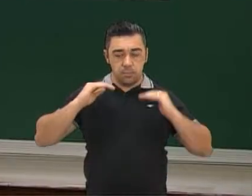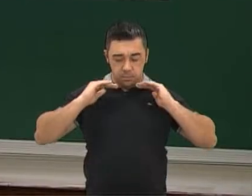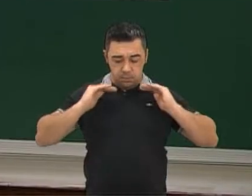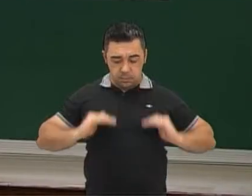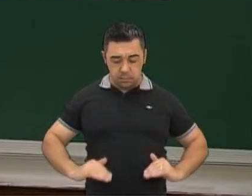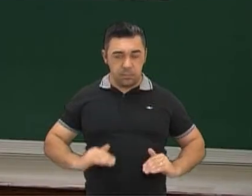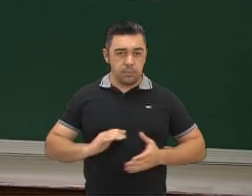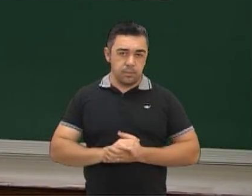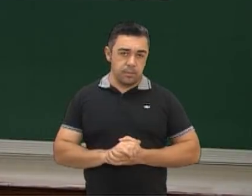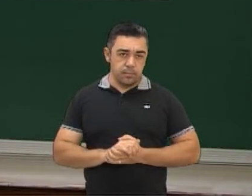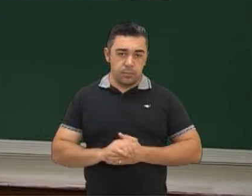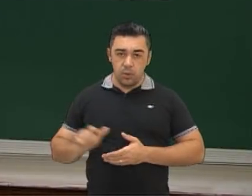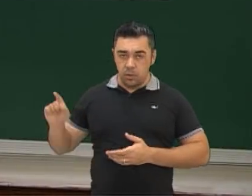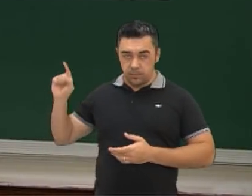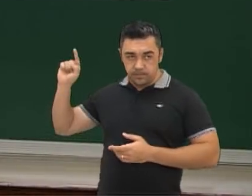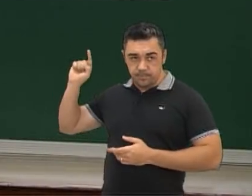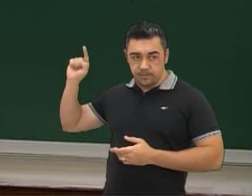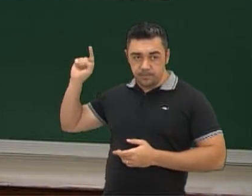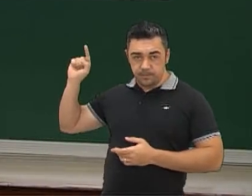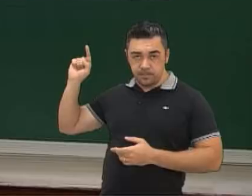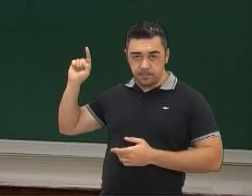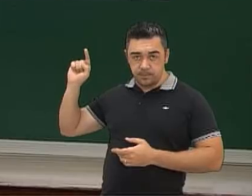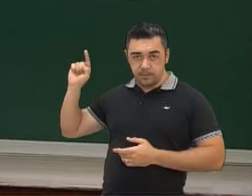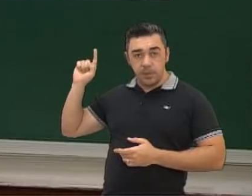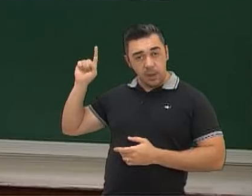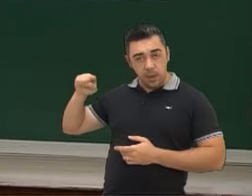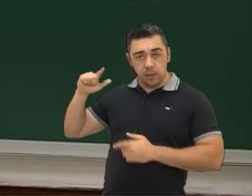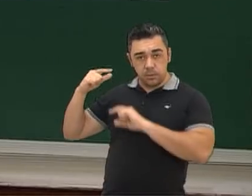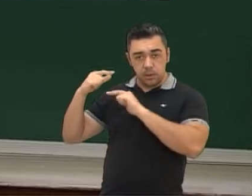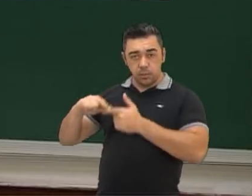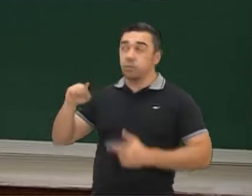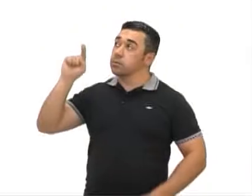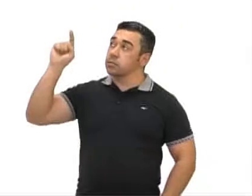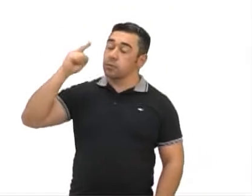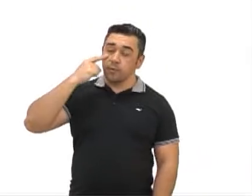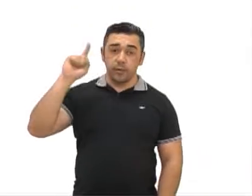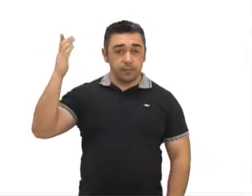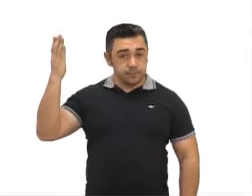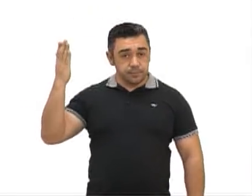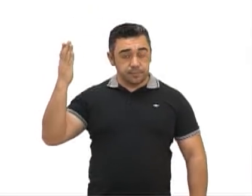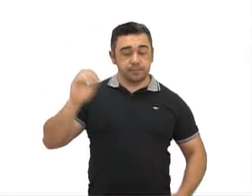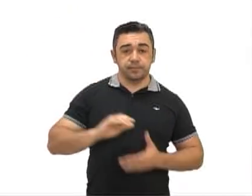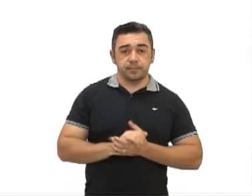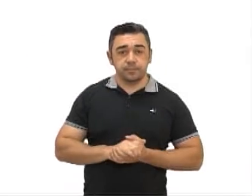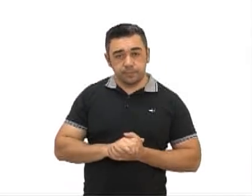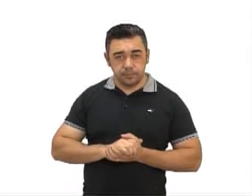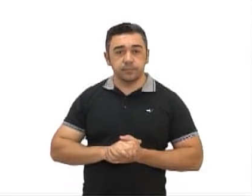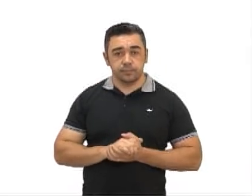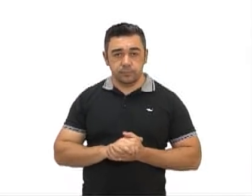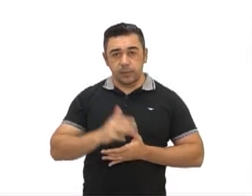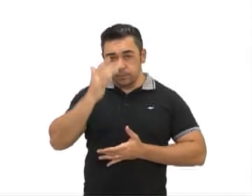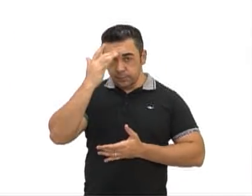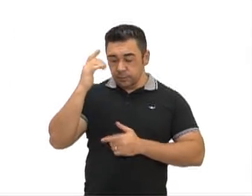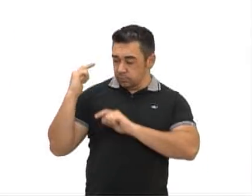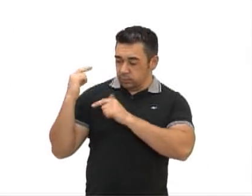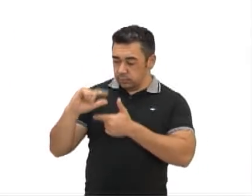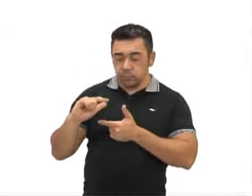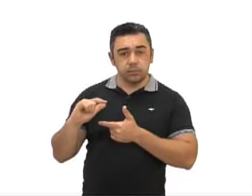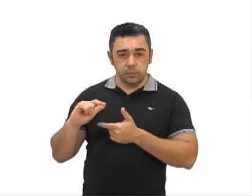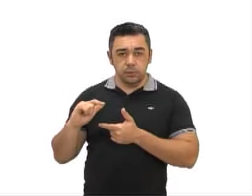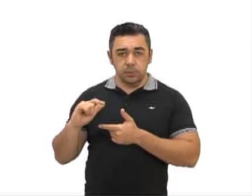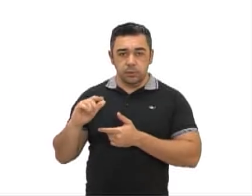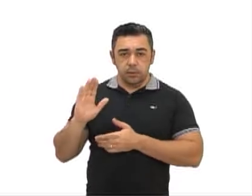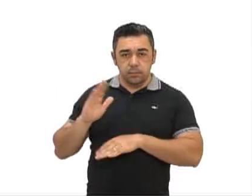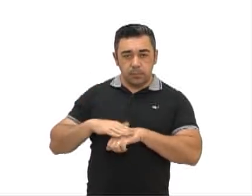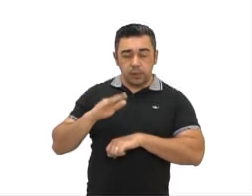baixo. Então, o bloqueio mais tradicional é esse que nós estamos vendo no GIF ali, ó, quando o jogador ataca a linha